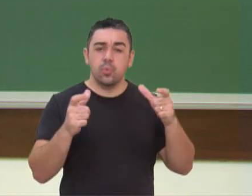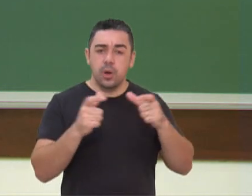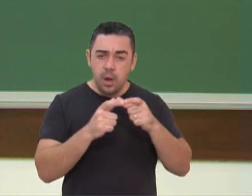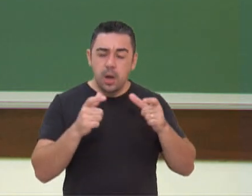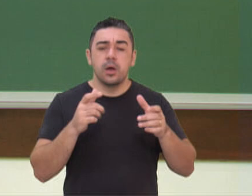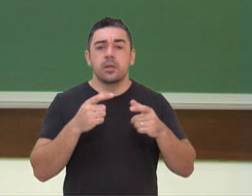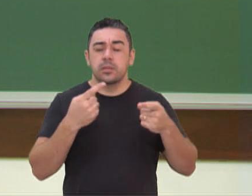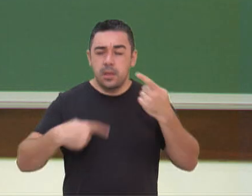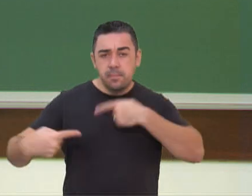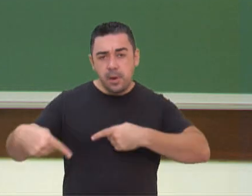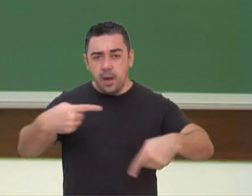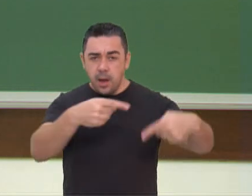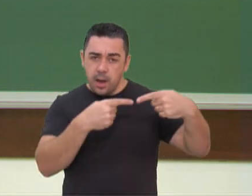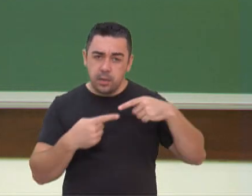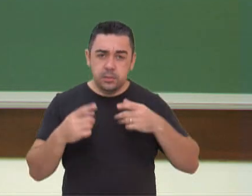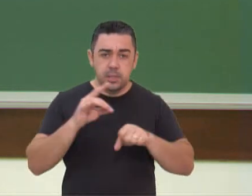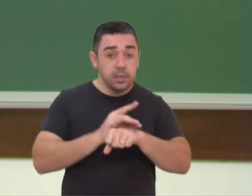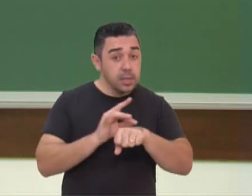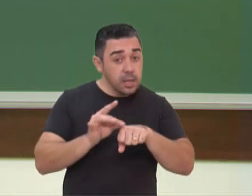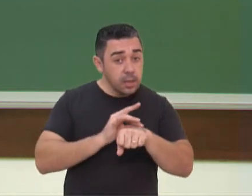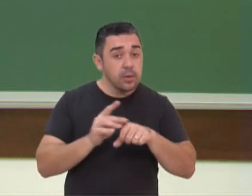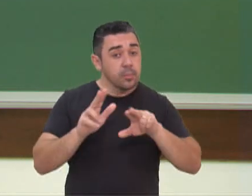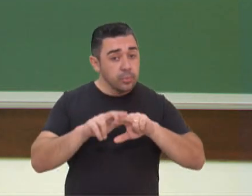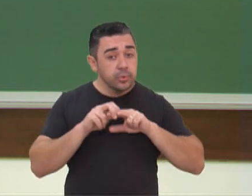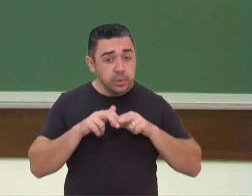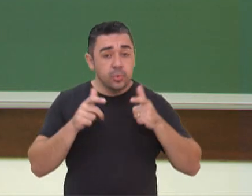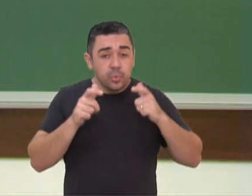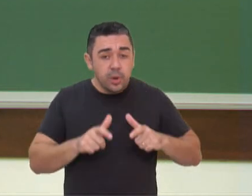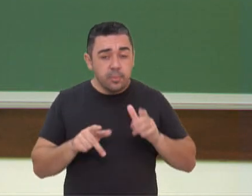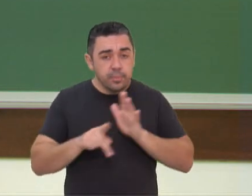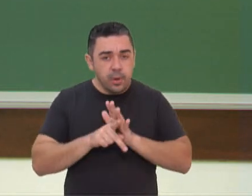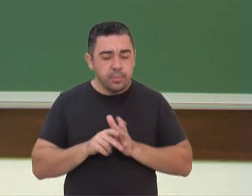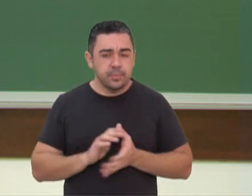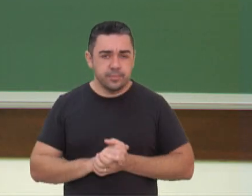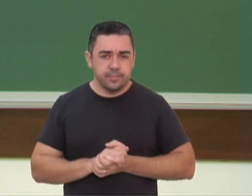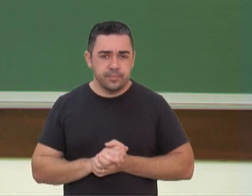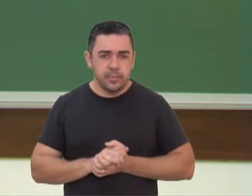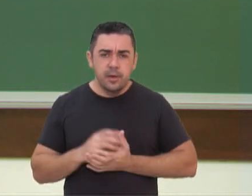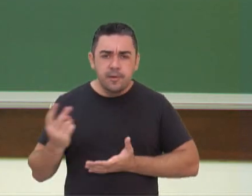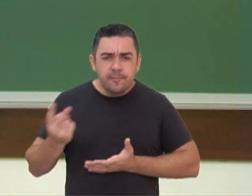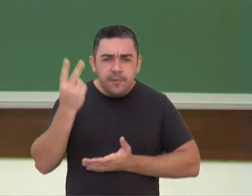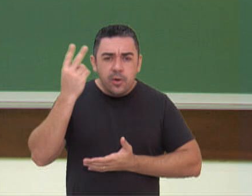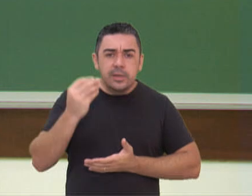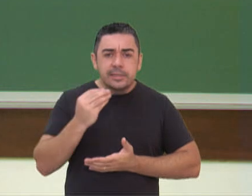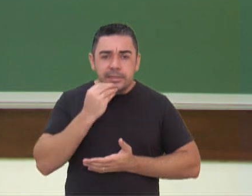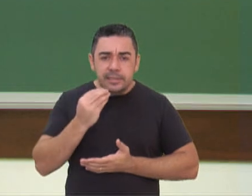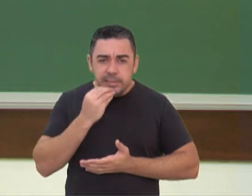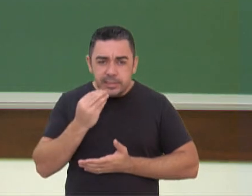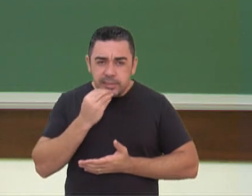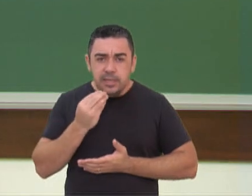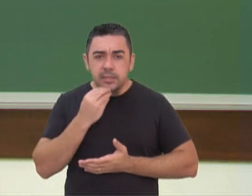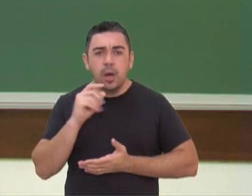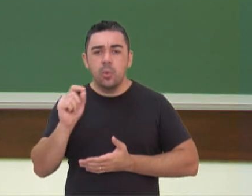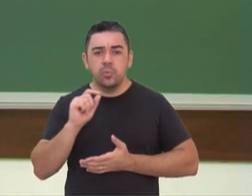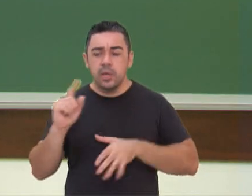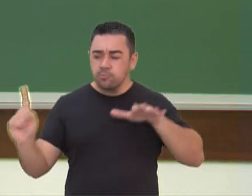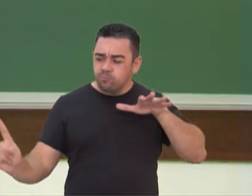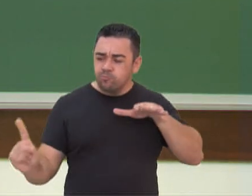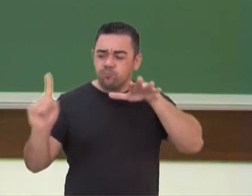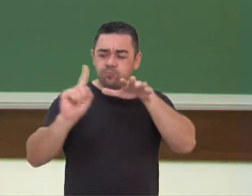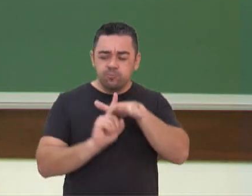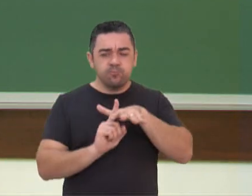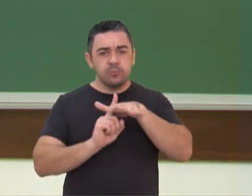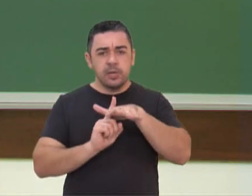sobre debates dessa população negra. Então, valorizar essa tentativa de inserção desses negros na